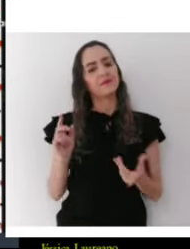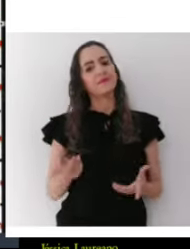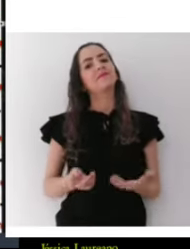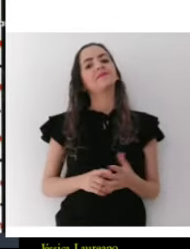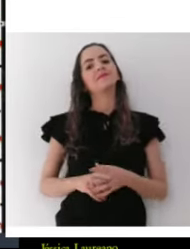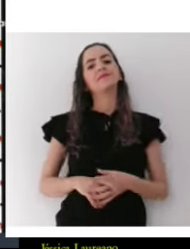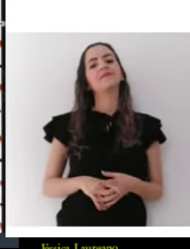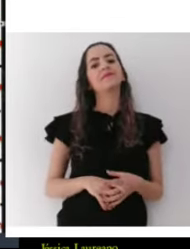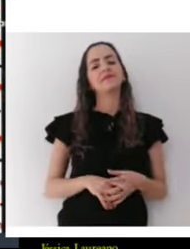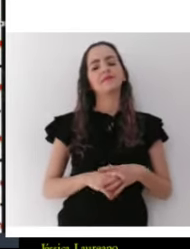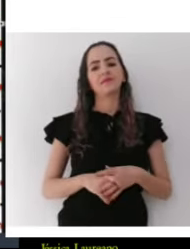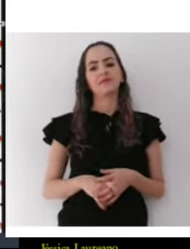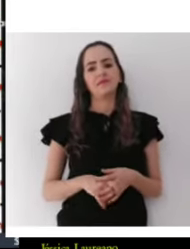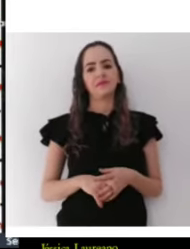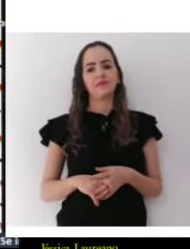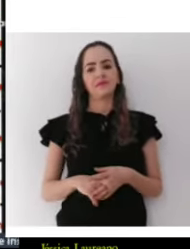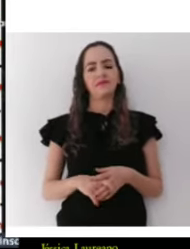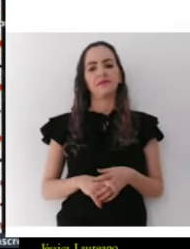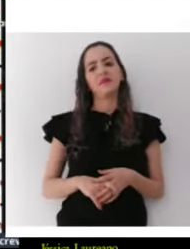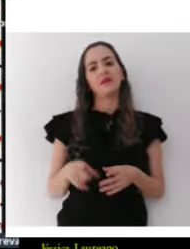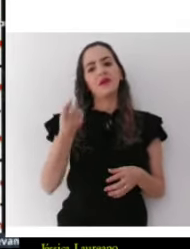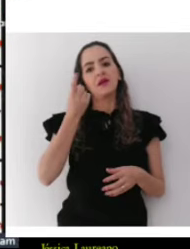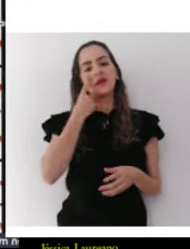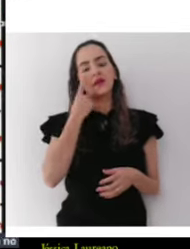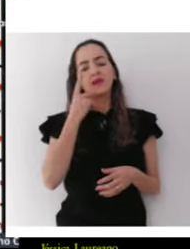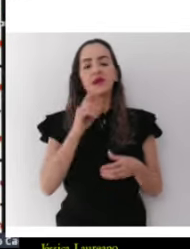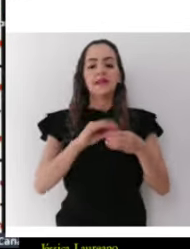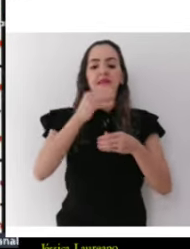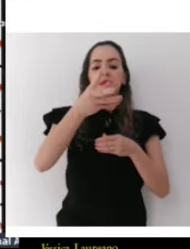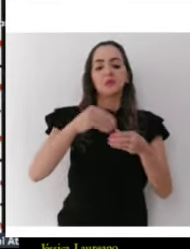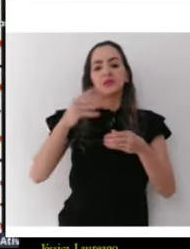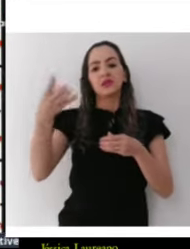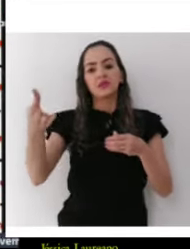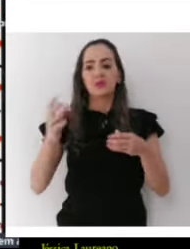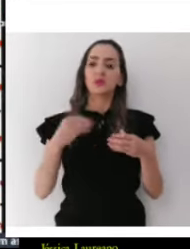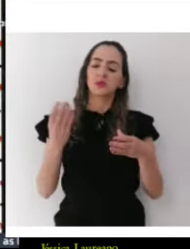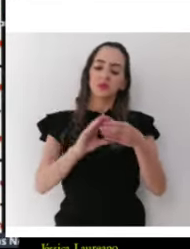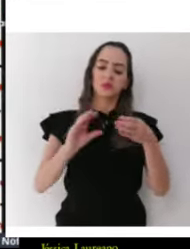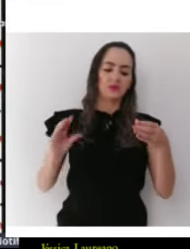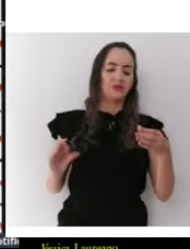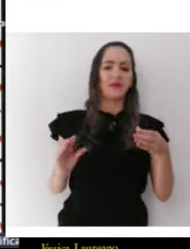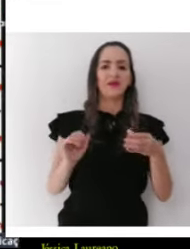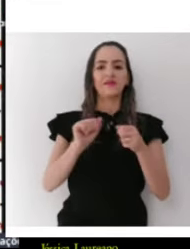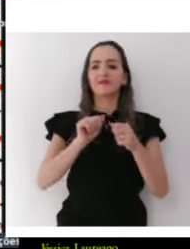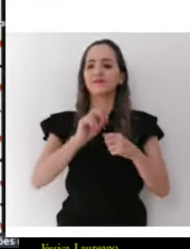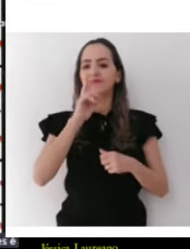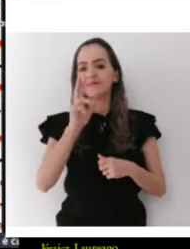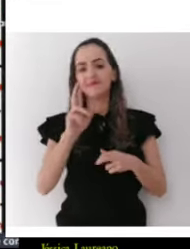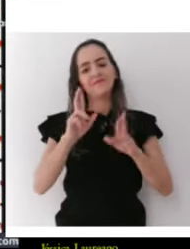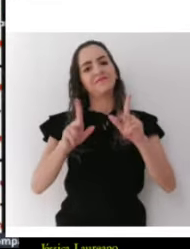de resolução é diferente. A depender do tipo, a estratégia de resolução é